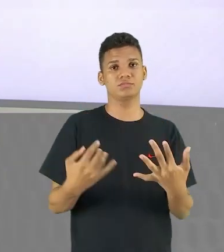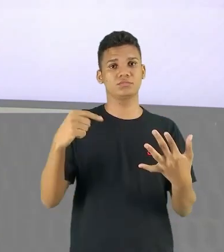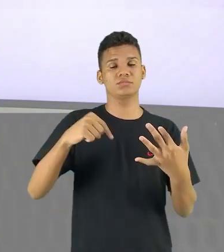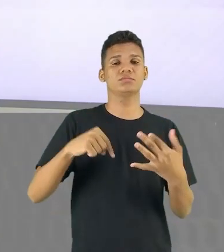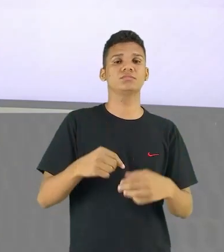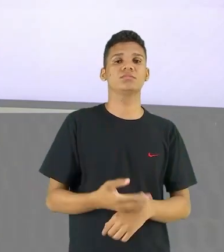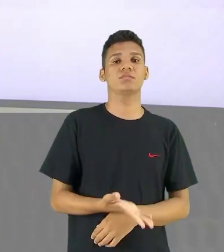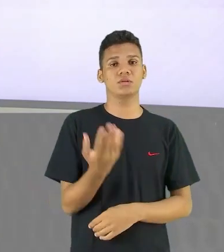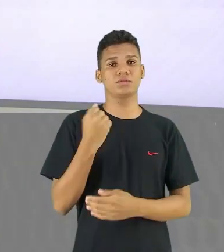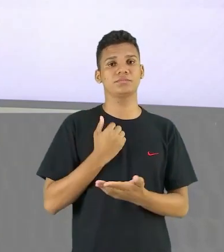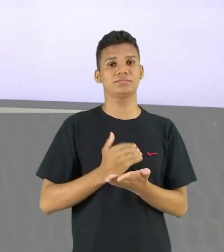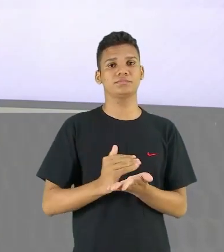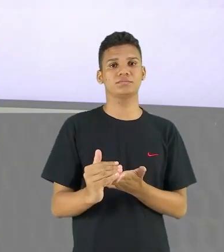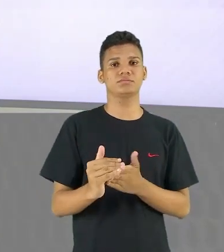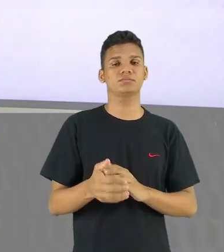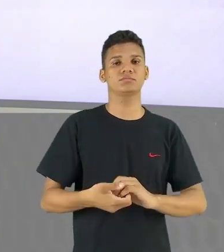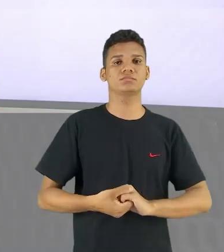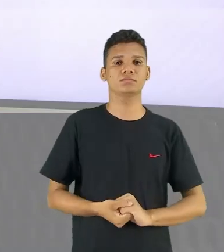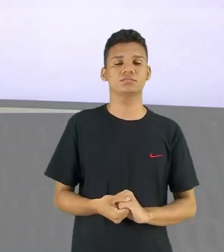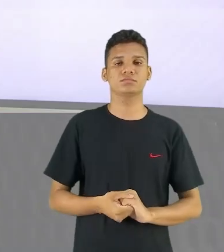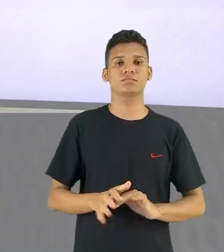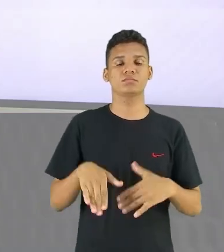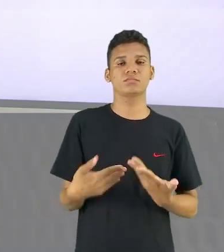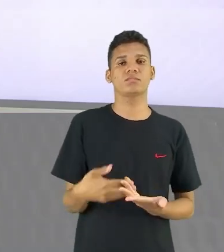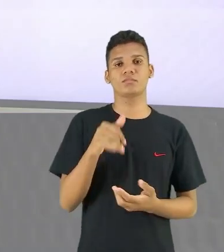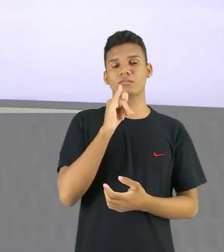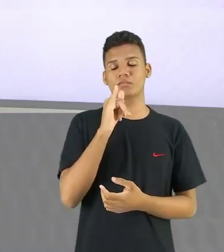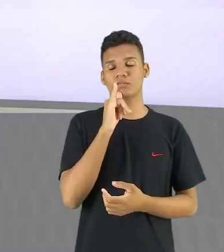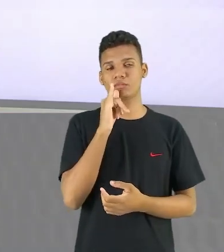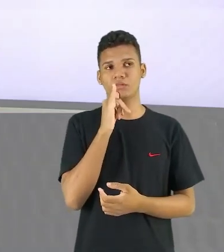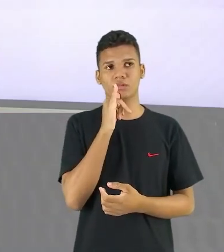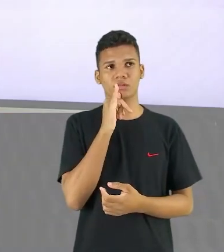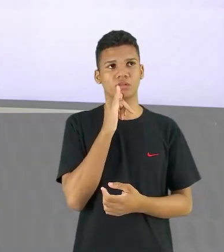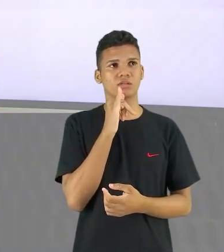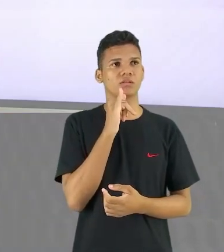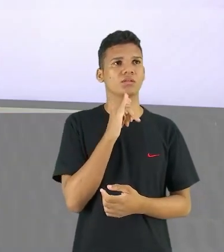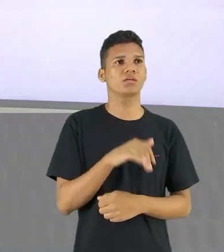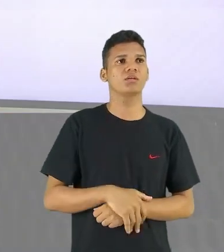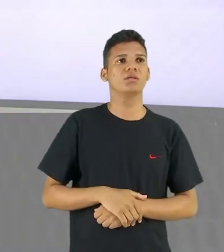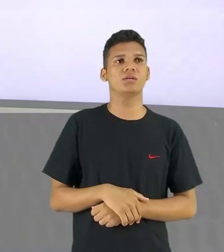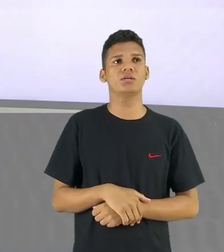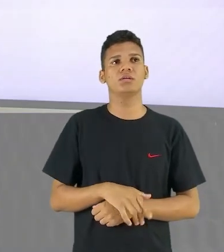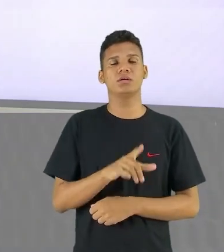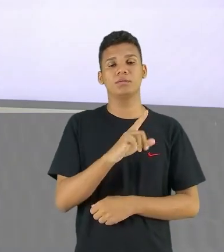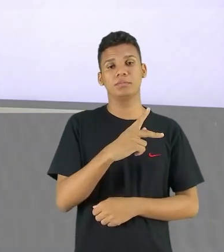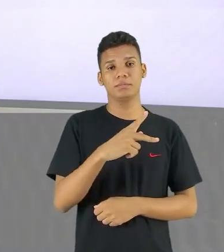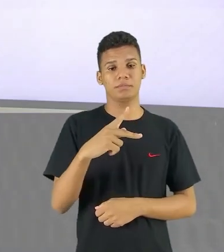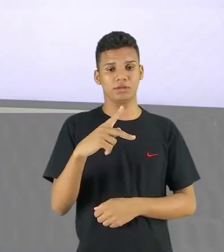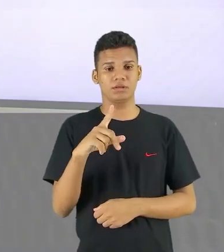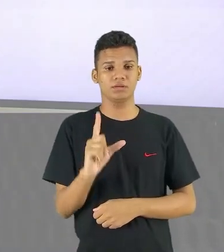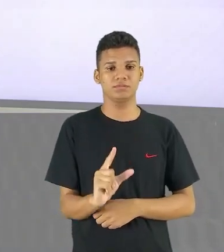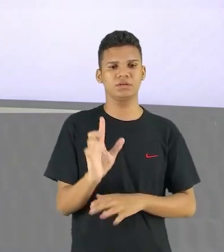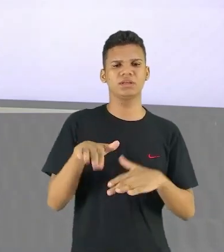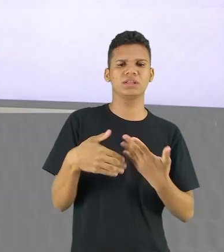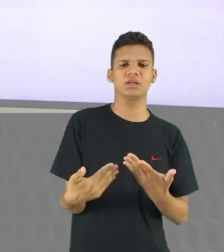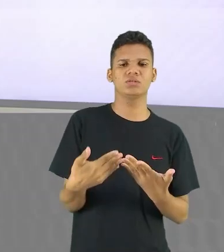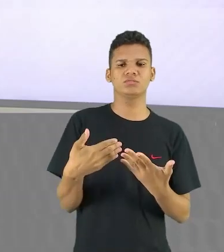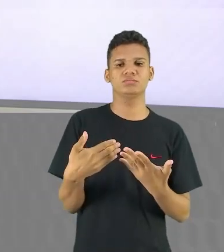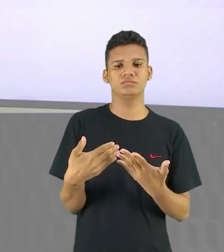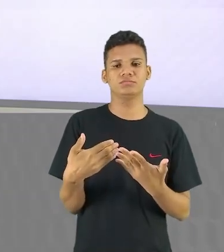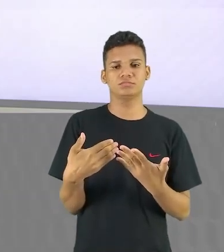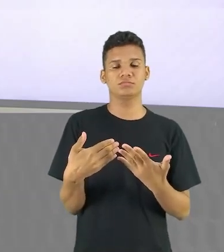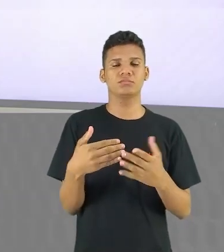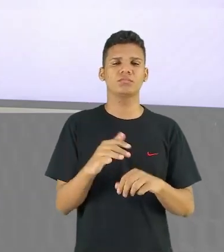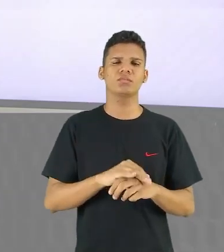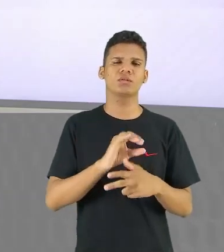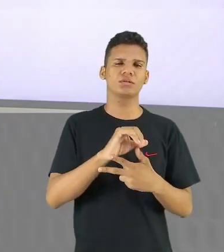Então vamos lá. A gente tem aqui uma questão do Enem PPL para pessoas privadas de liberdade 2022. O que a